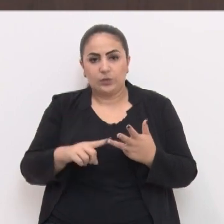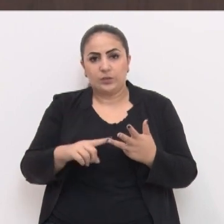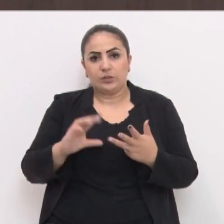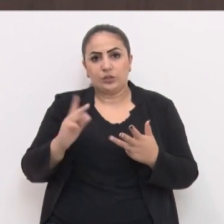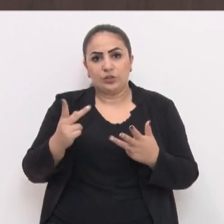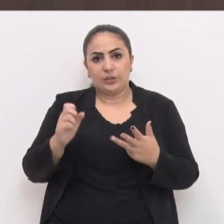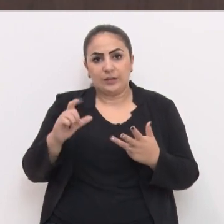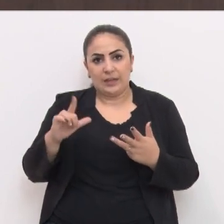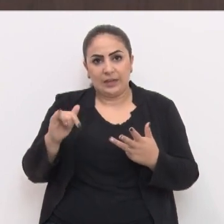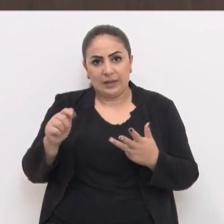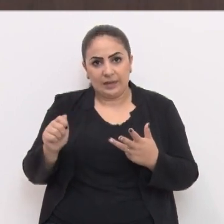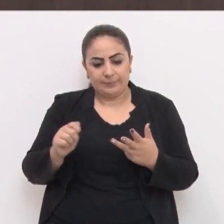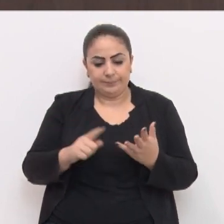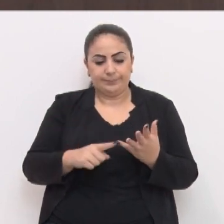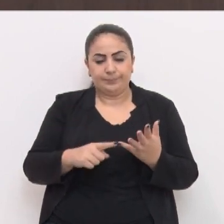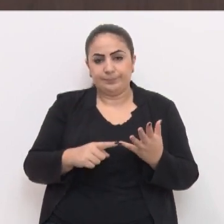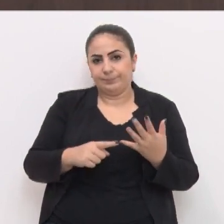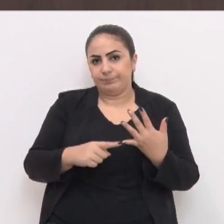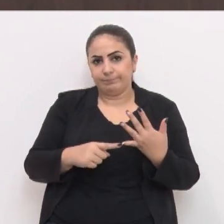Chamega,